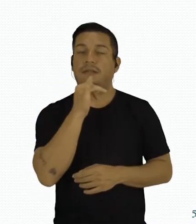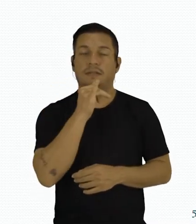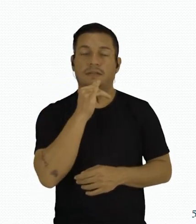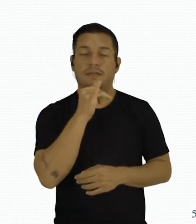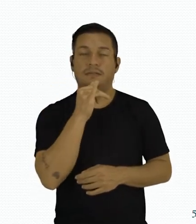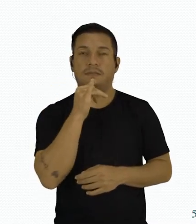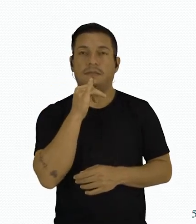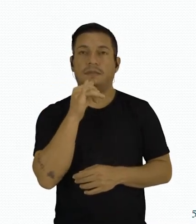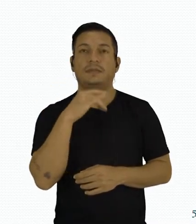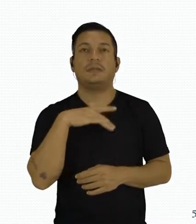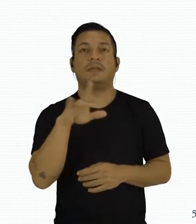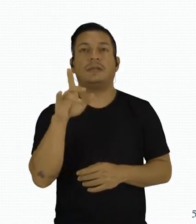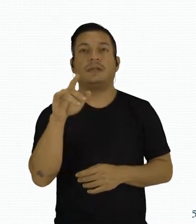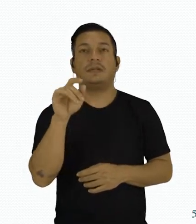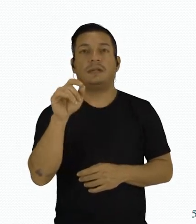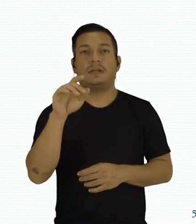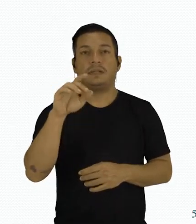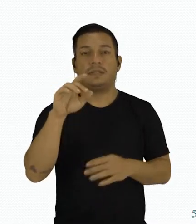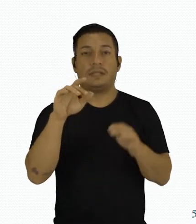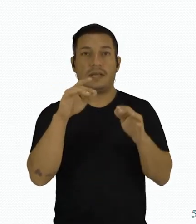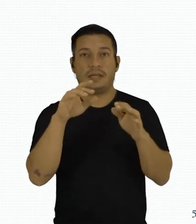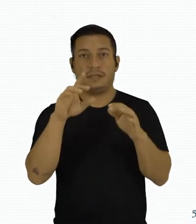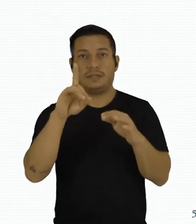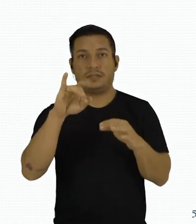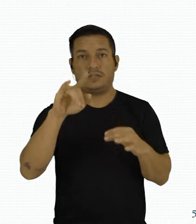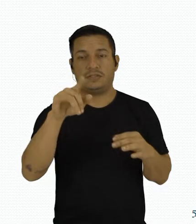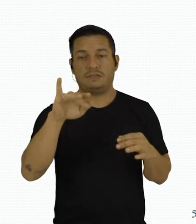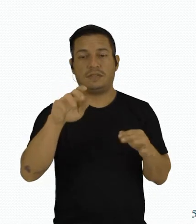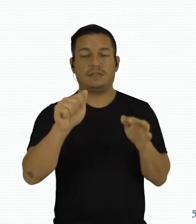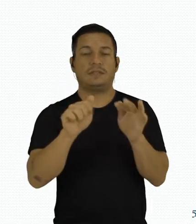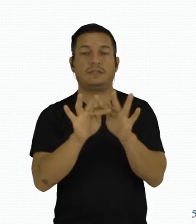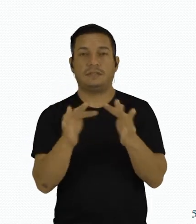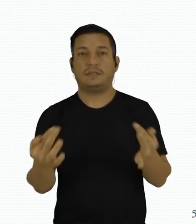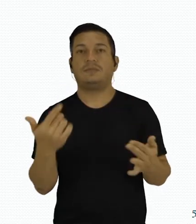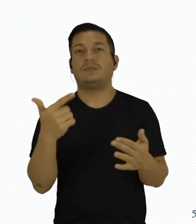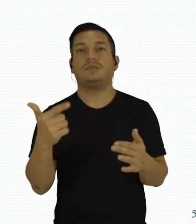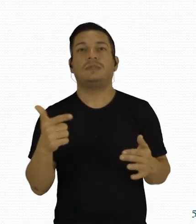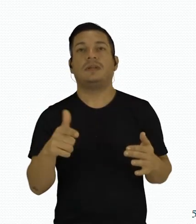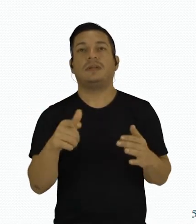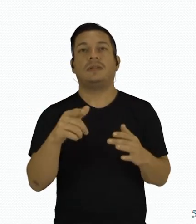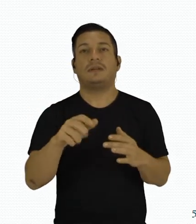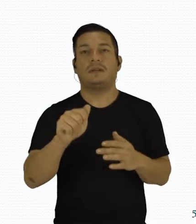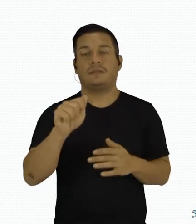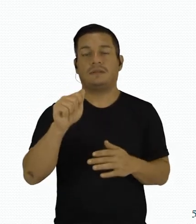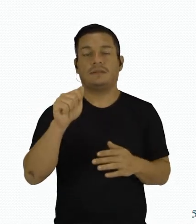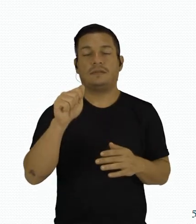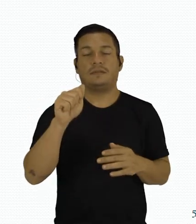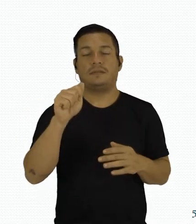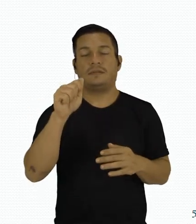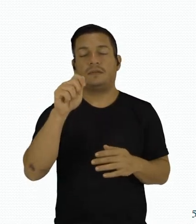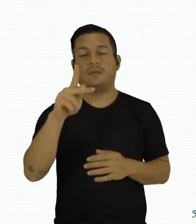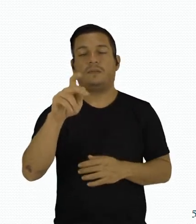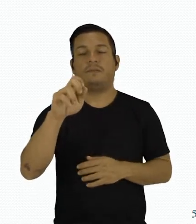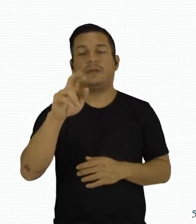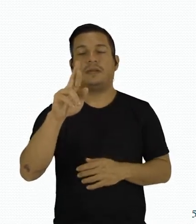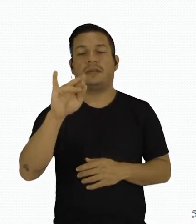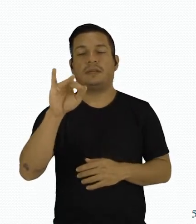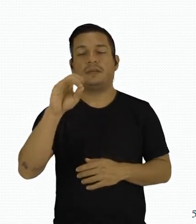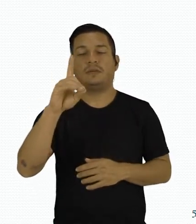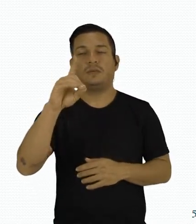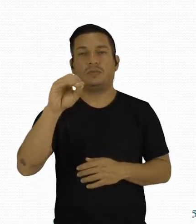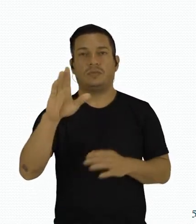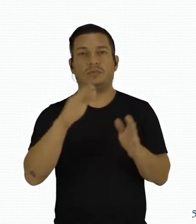caso das dízimas periódicas simples, nós não temos anteperíodo, ou seja, o período já se